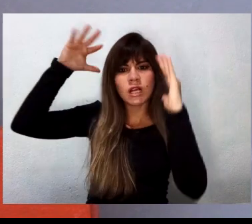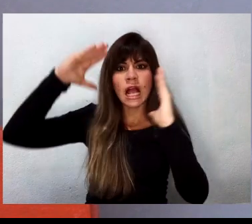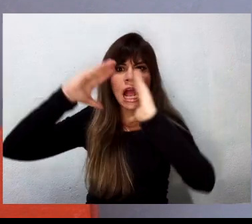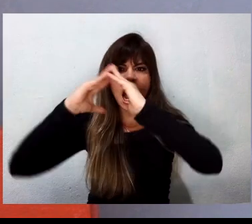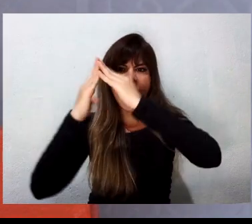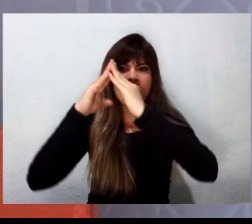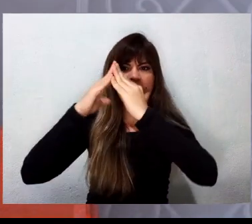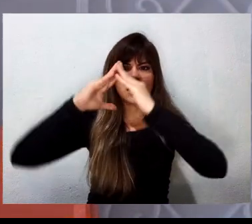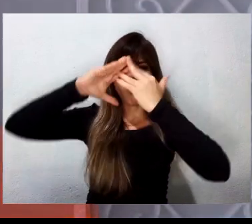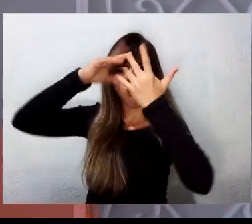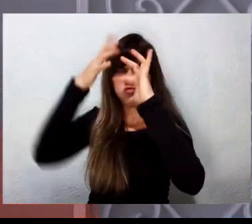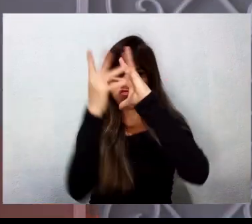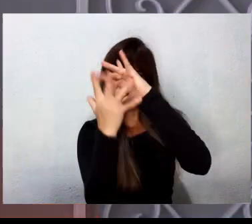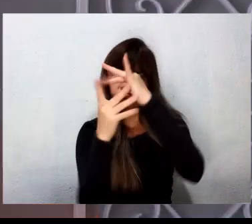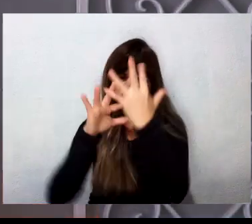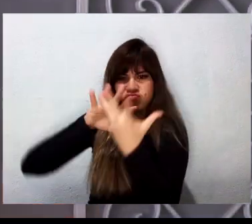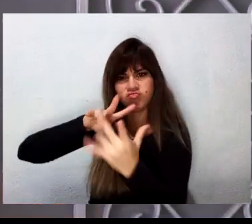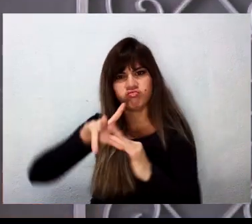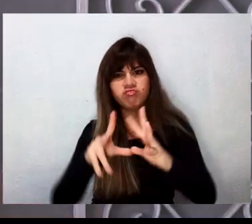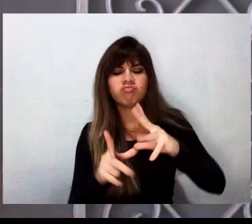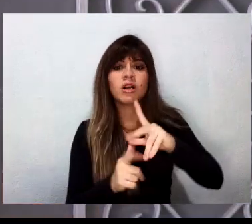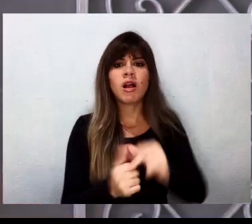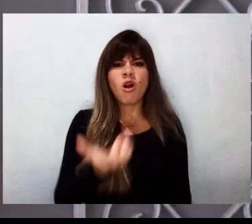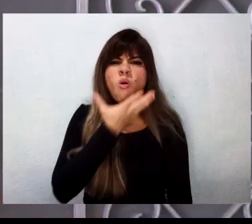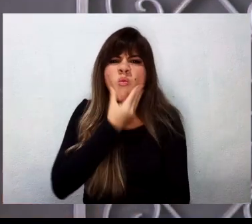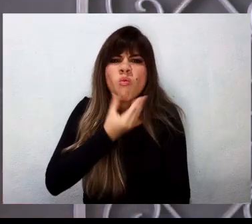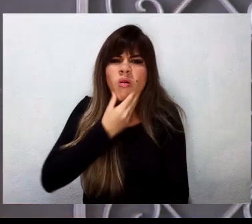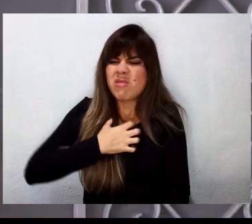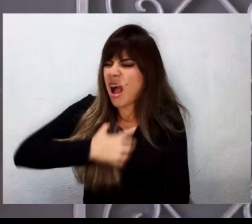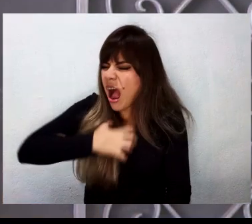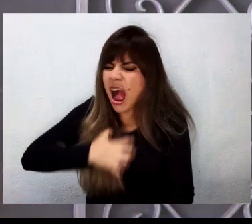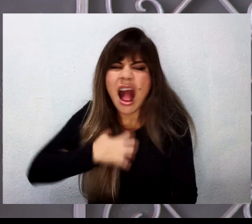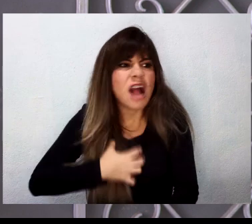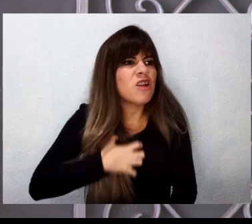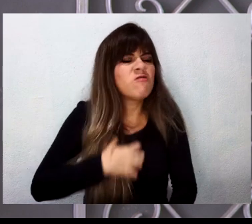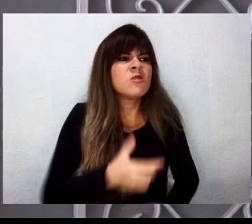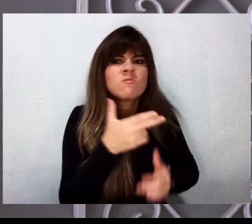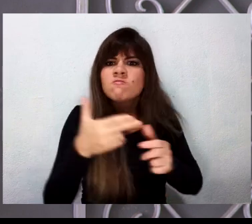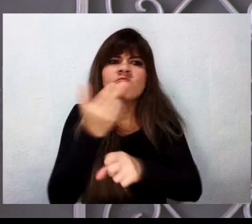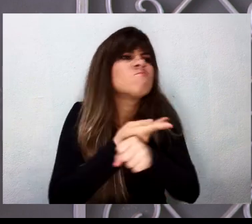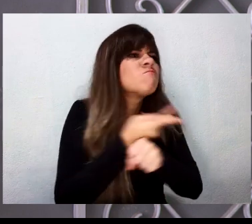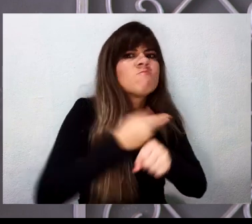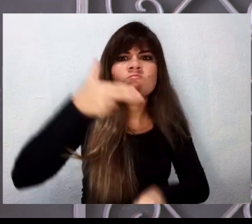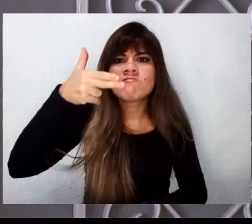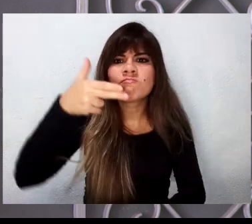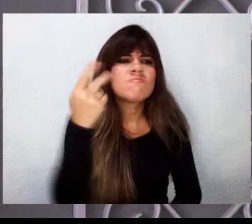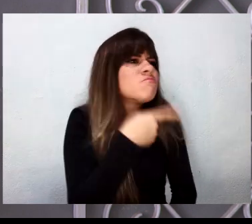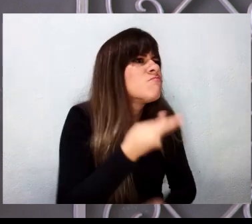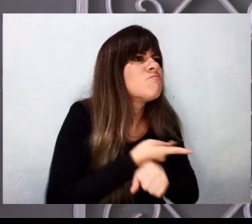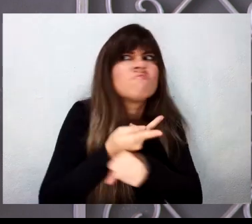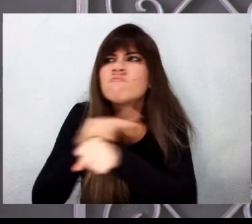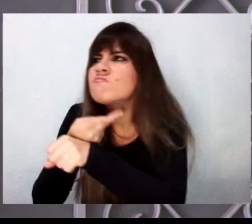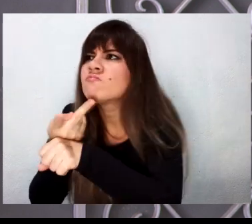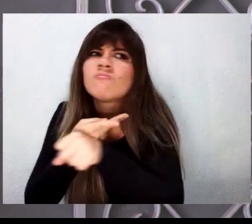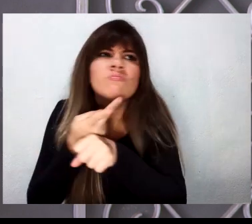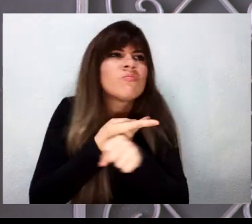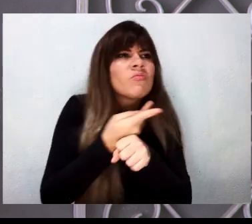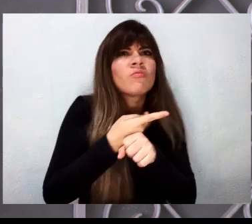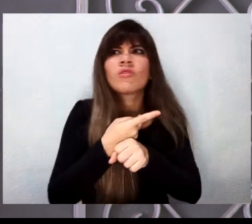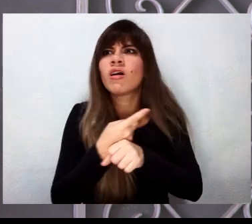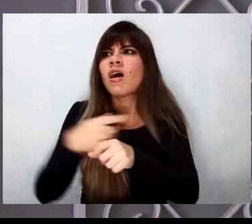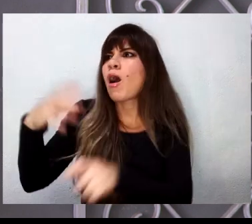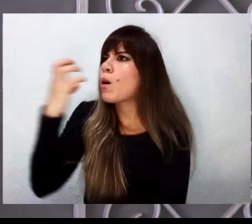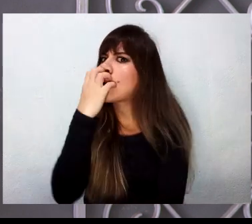e a casa veio abaixo em questão de minutos. O homem, enfurecido, saiu procurando uma arma. Como se